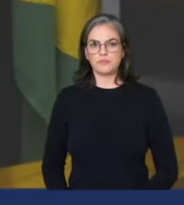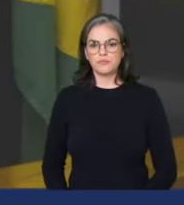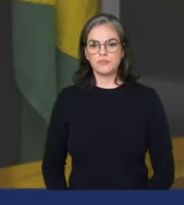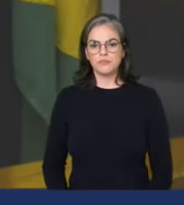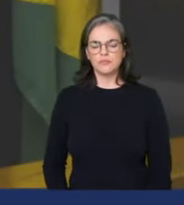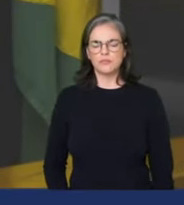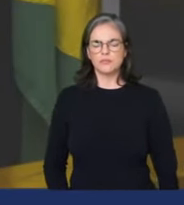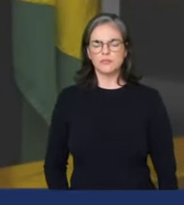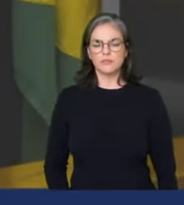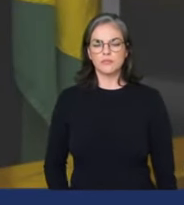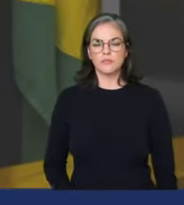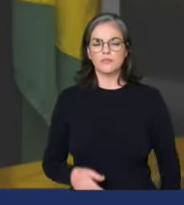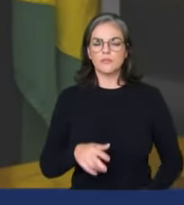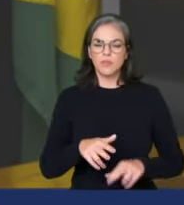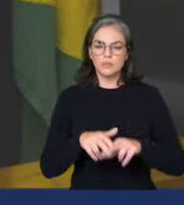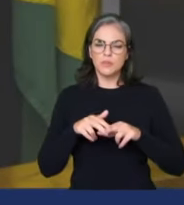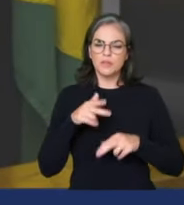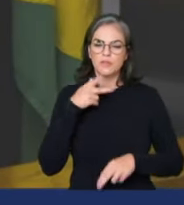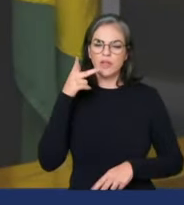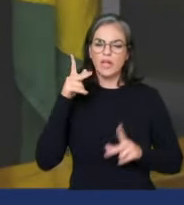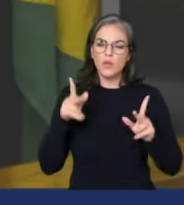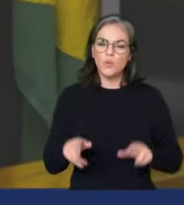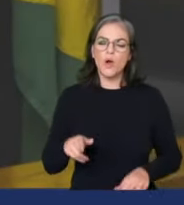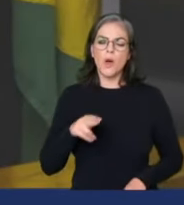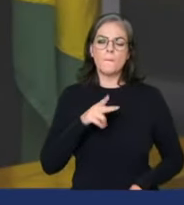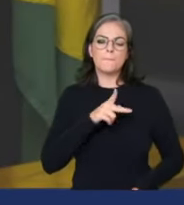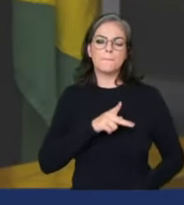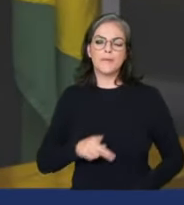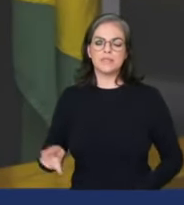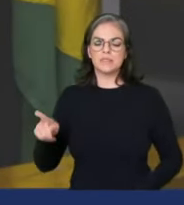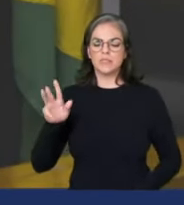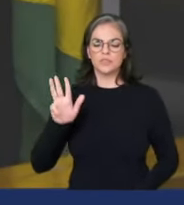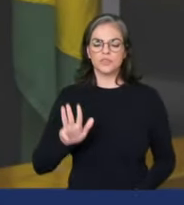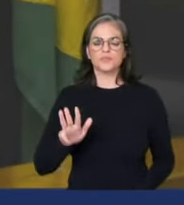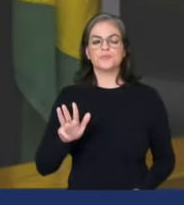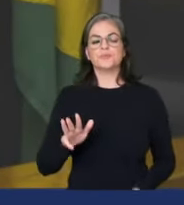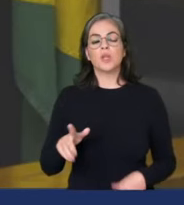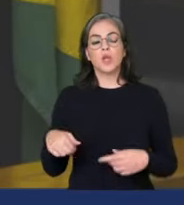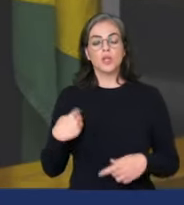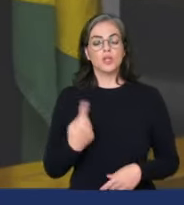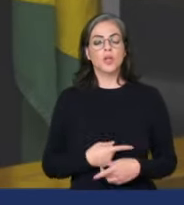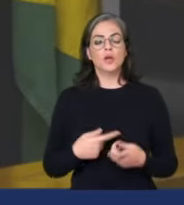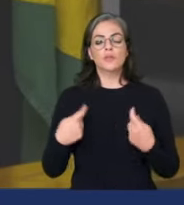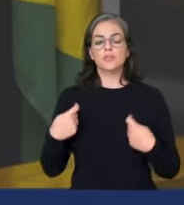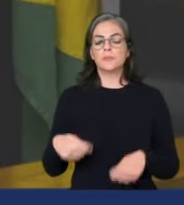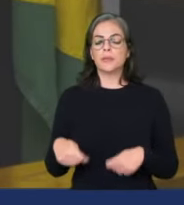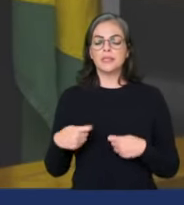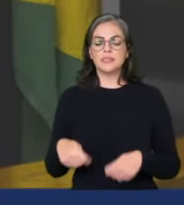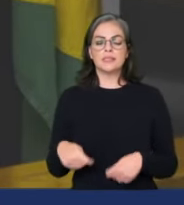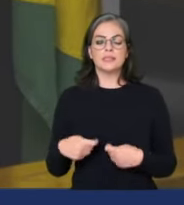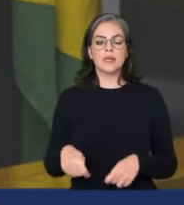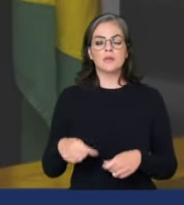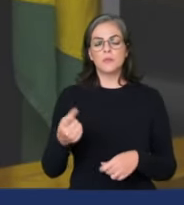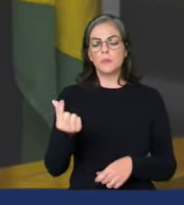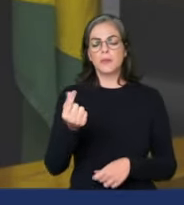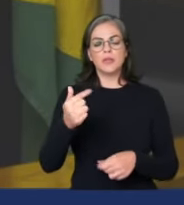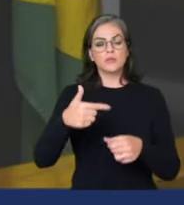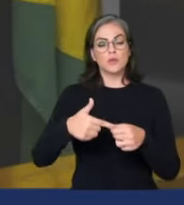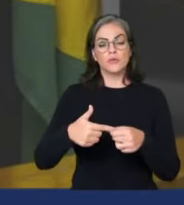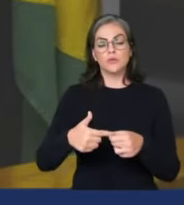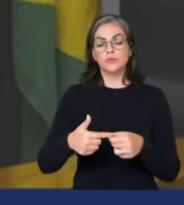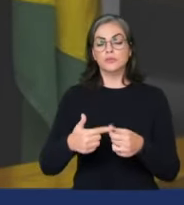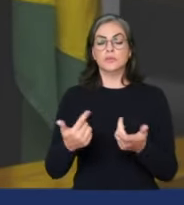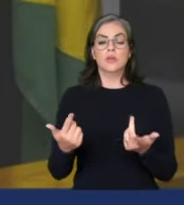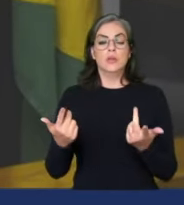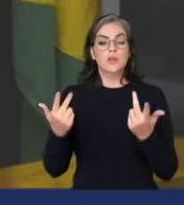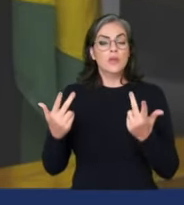que o presidente Luiz Inácio Lula da Silva tem dito. Precisamos abrasileirar os preços dos combustíveis. Precisamos